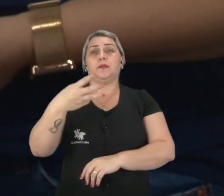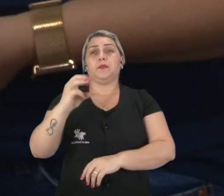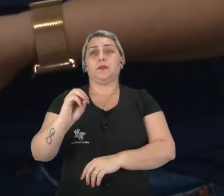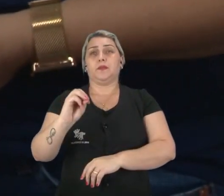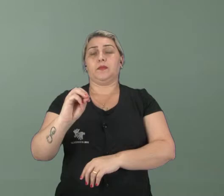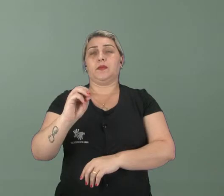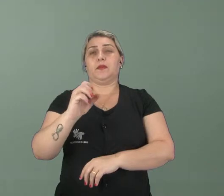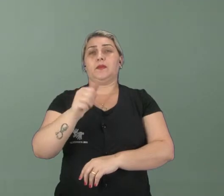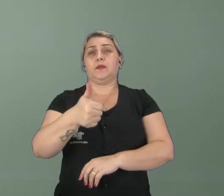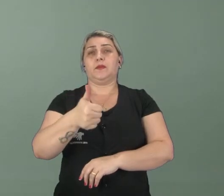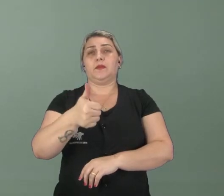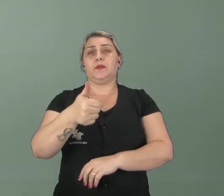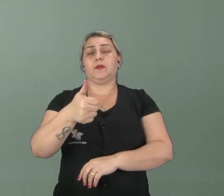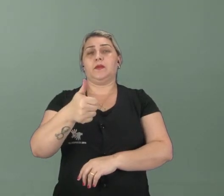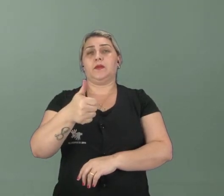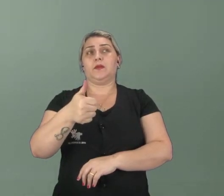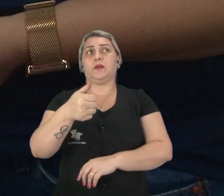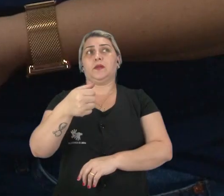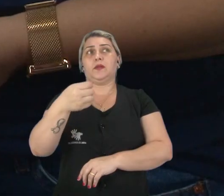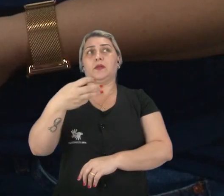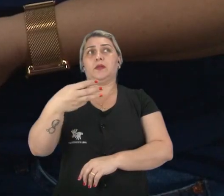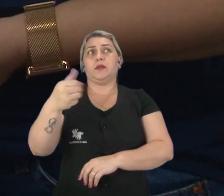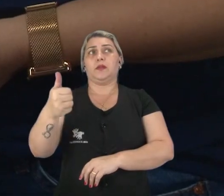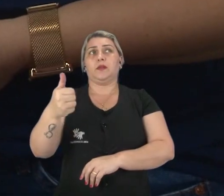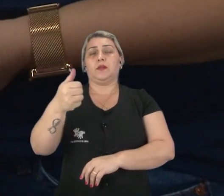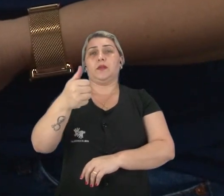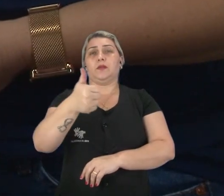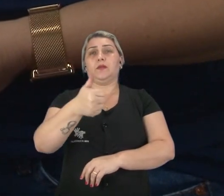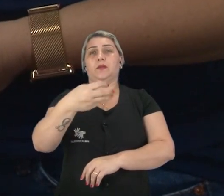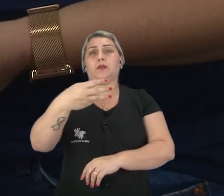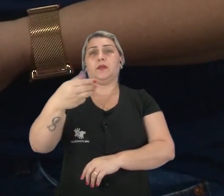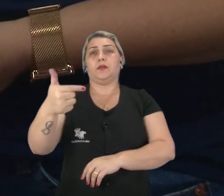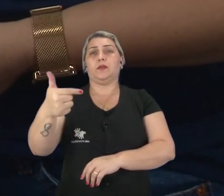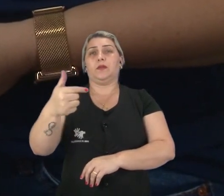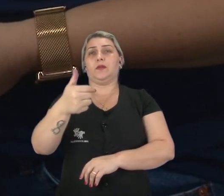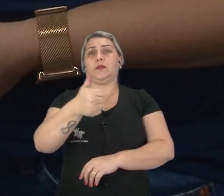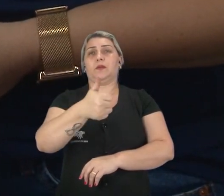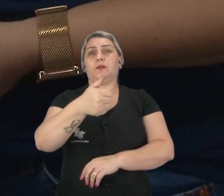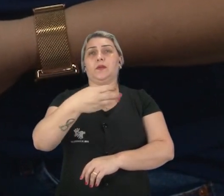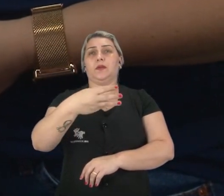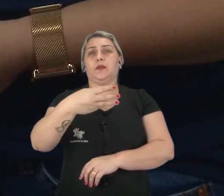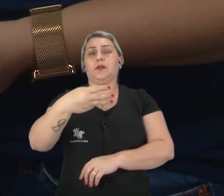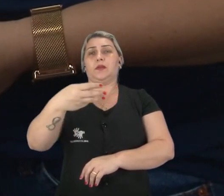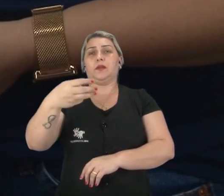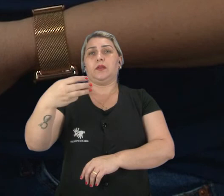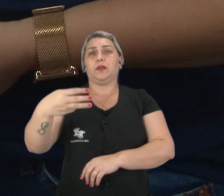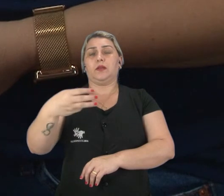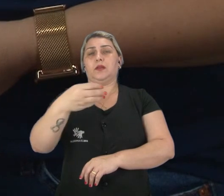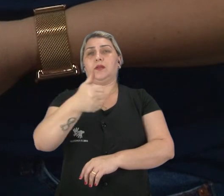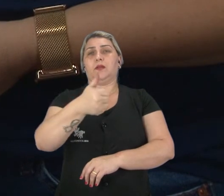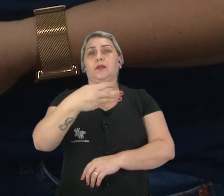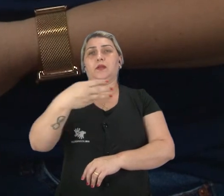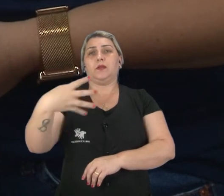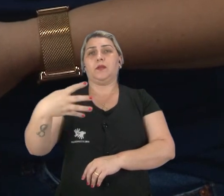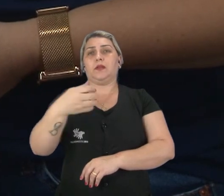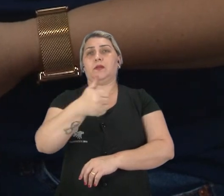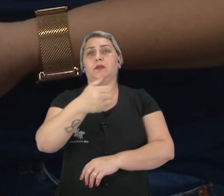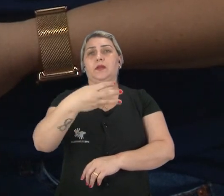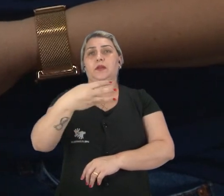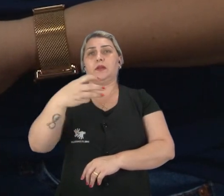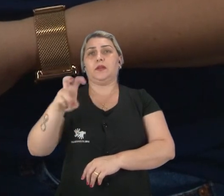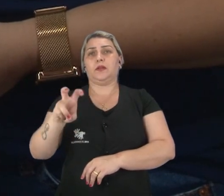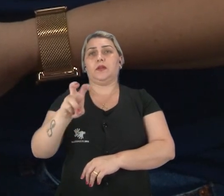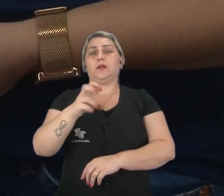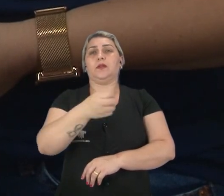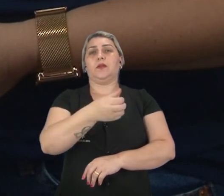1,30 e 1, e 2, 3, 4,